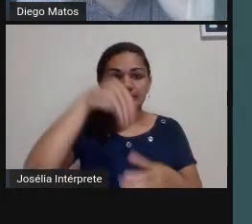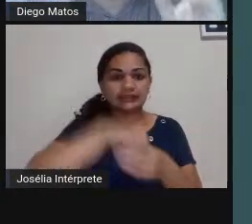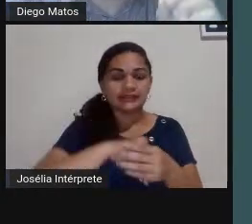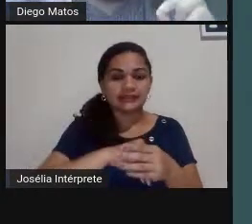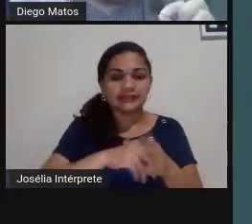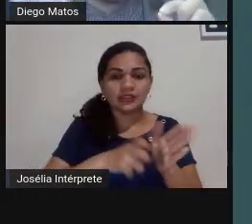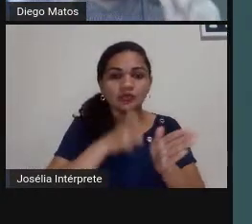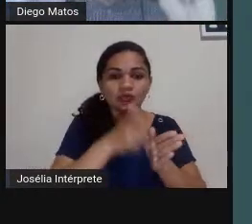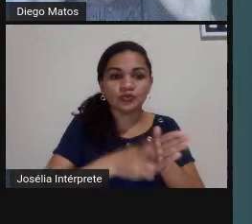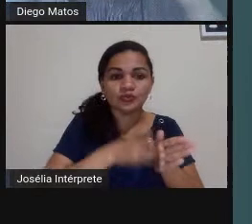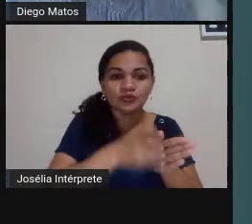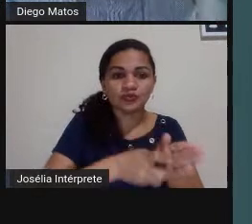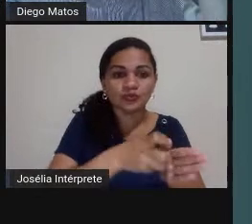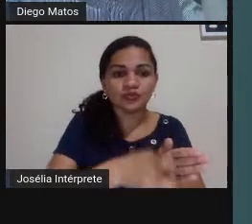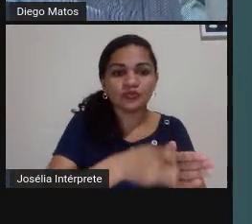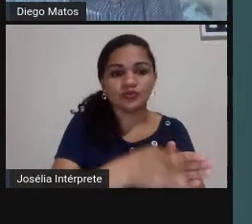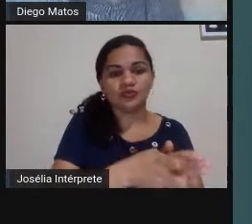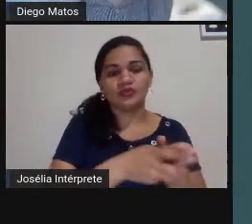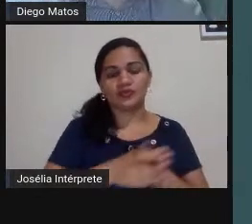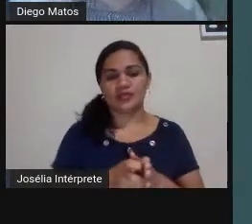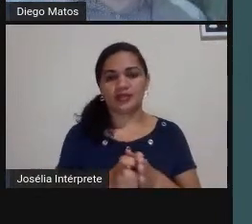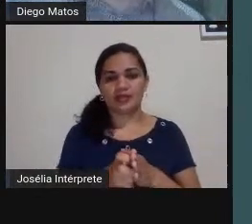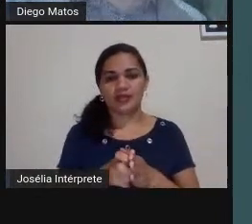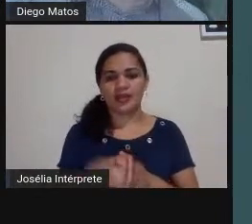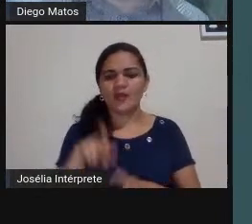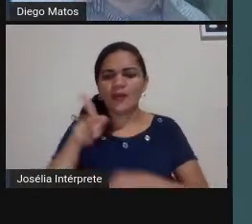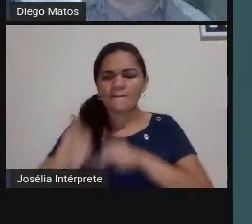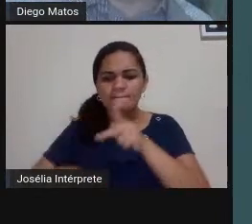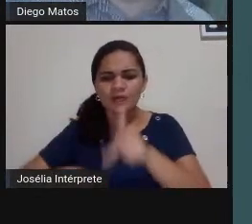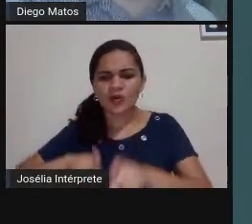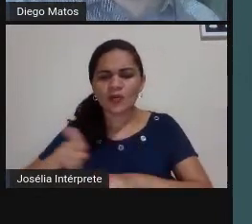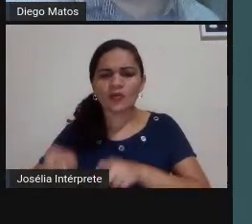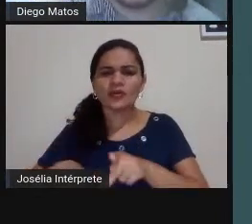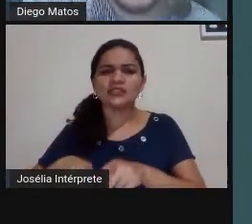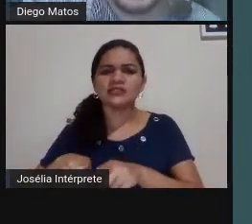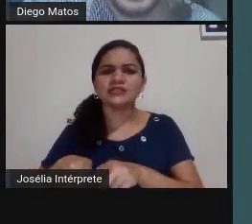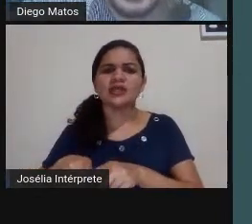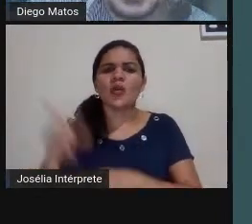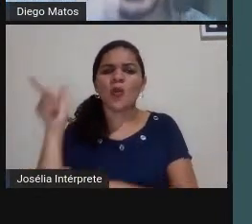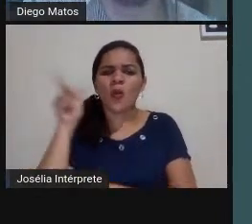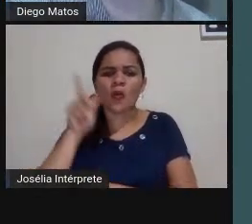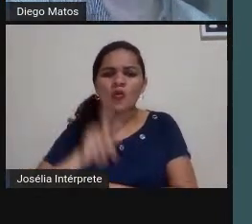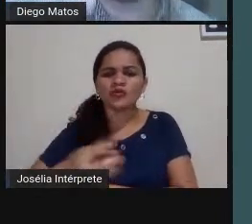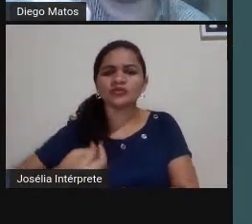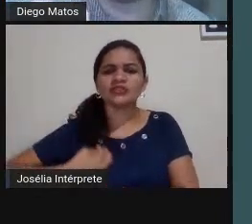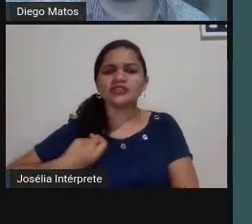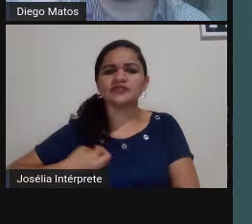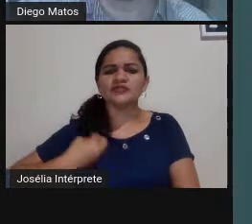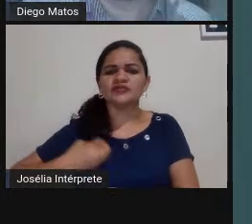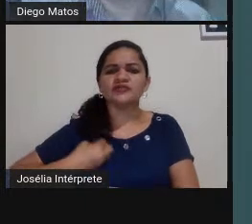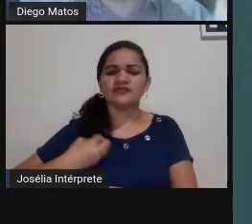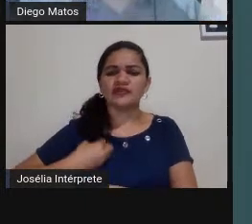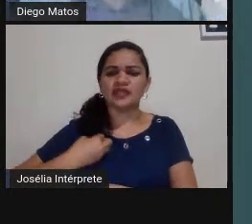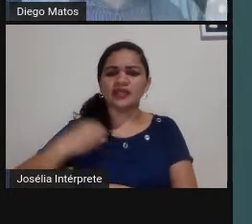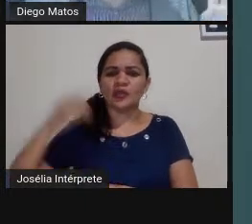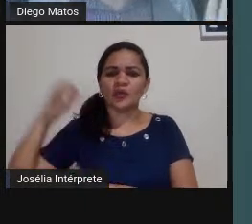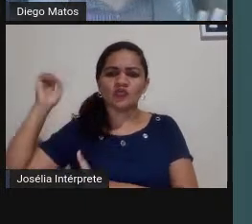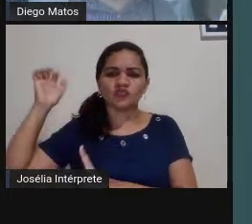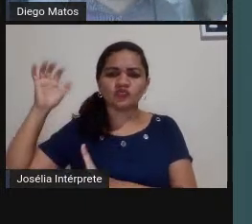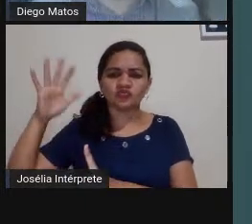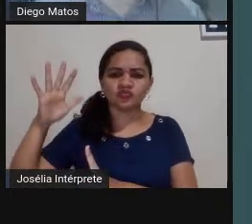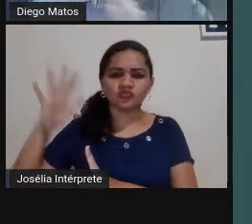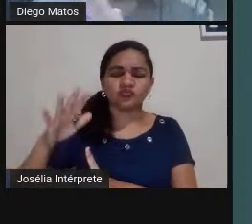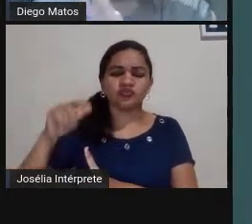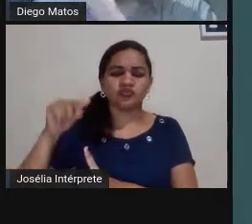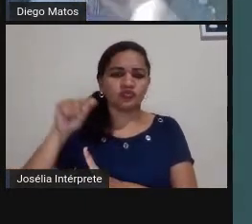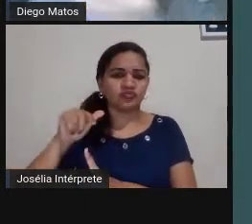parte da população mundial que conseguiu sobreviver a uma catástrofe climática ambiental A